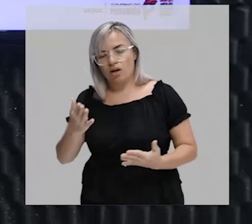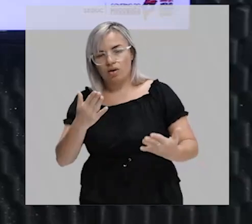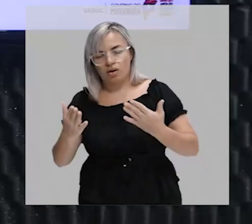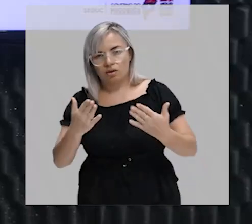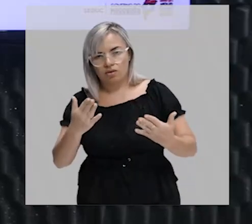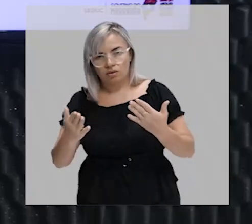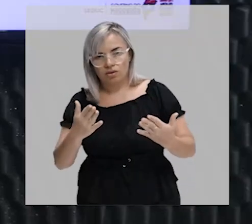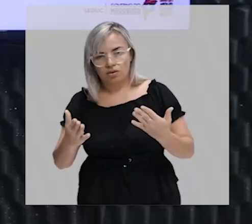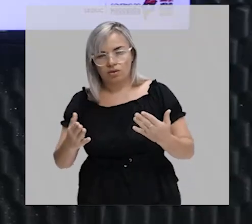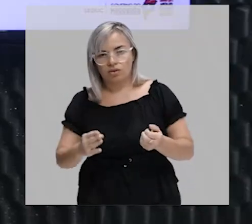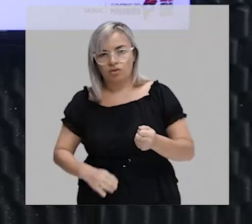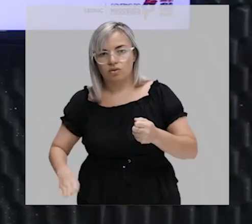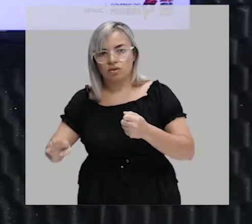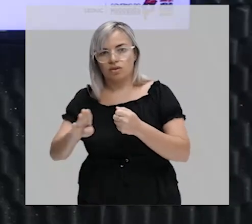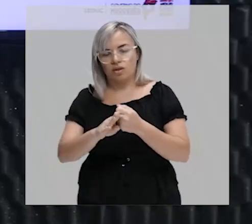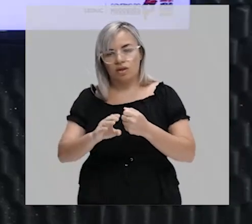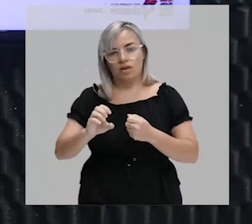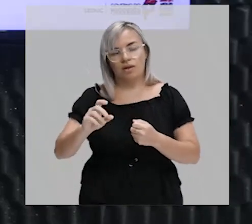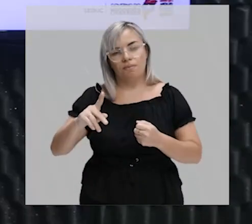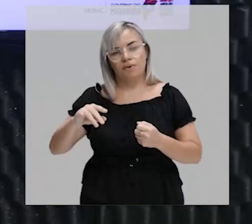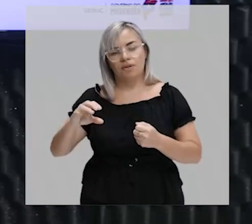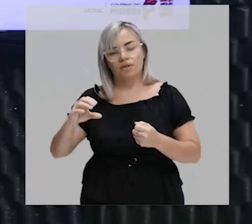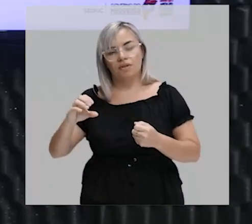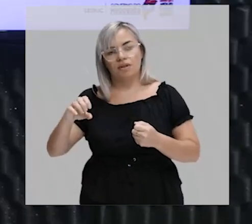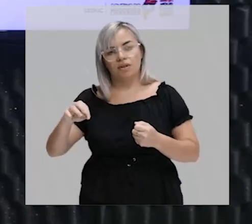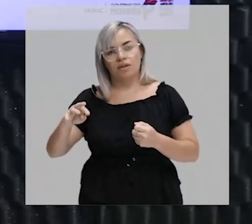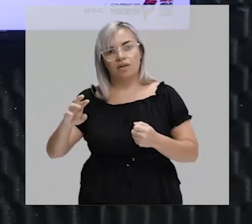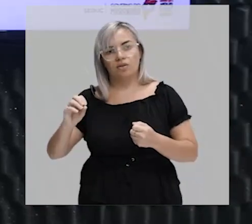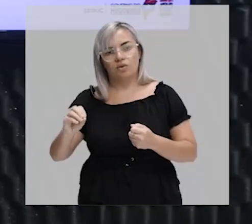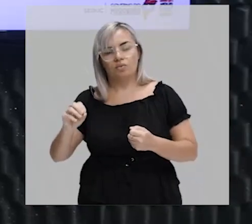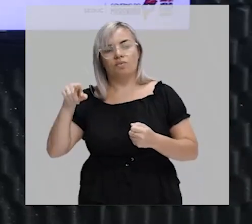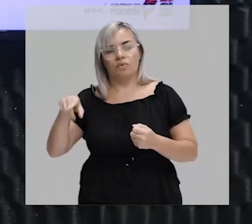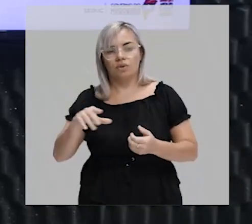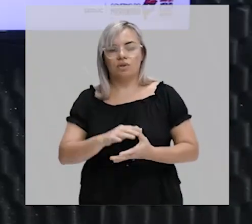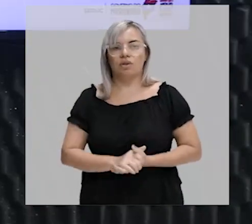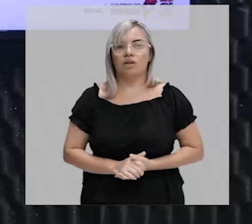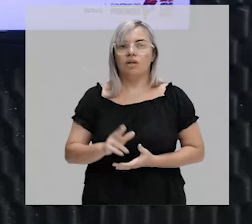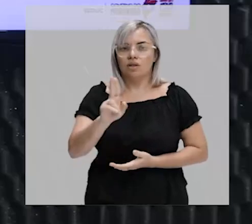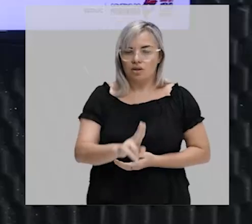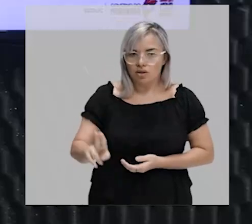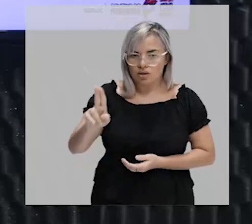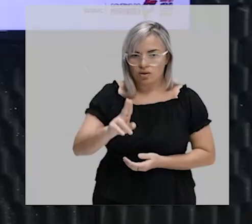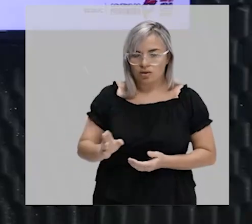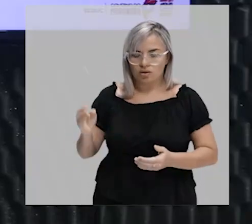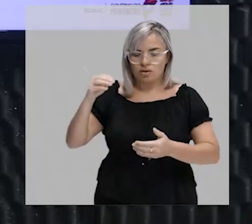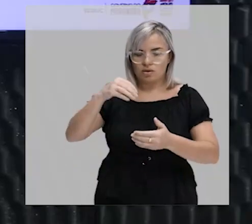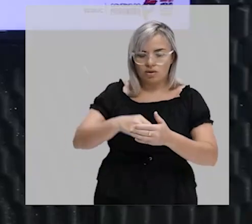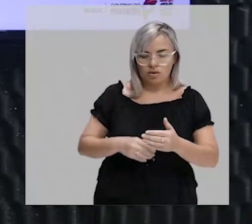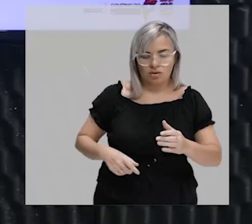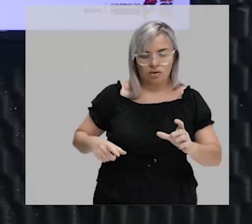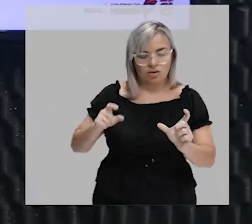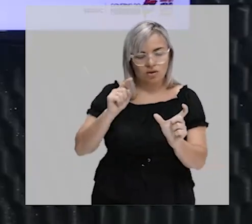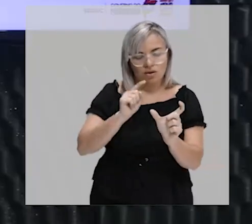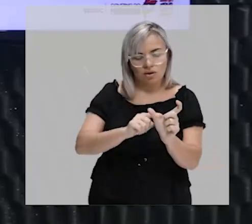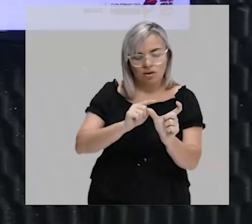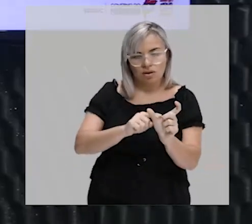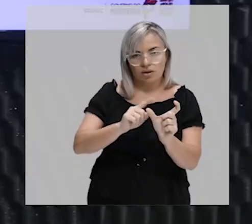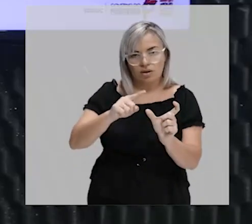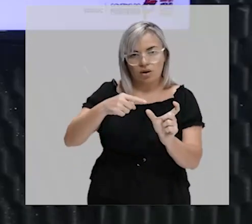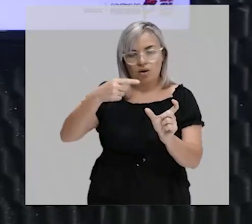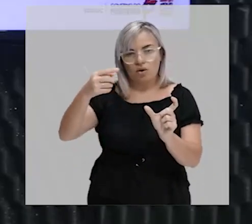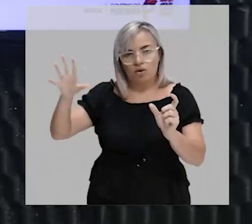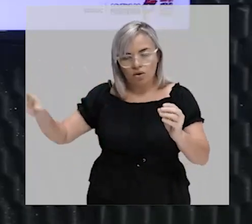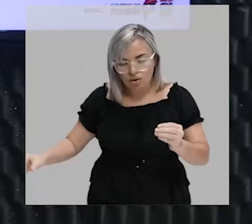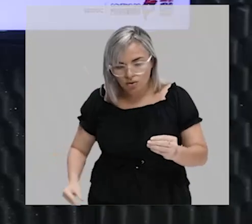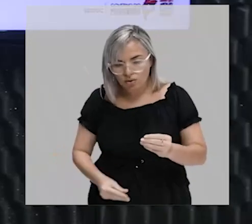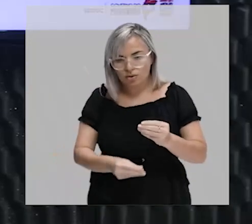ele é utilizado nessas palavras, nesses substantivos, em que eu tenho que acrescentar um outro termo para